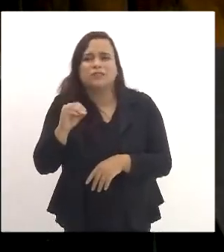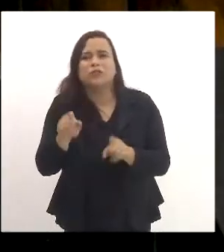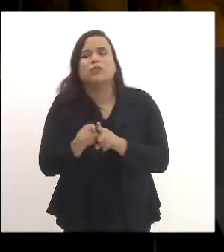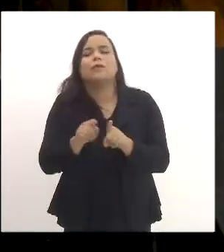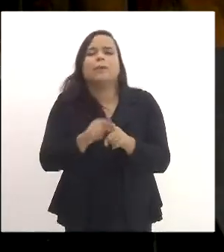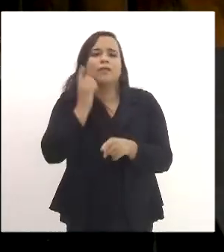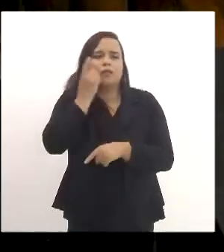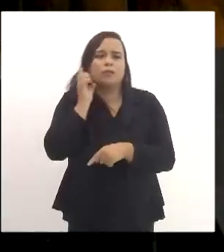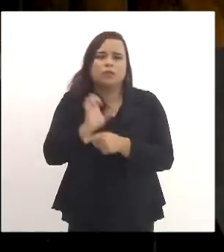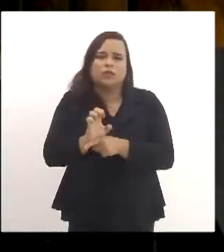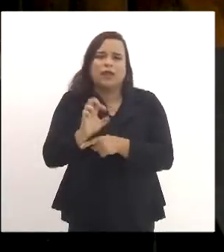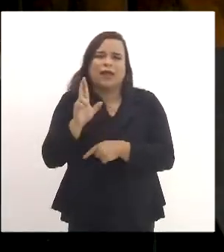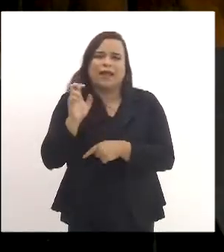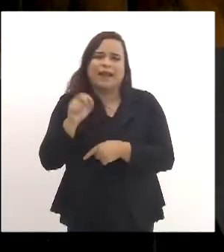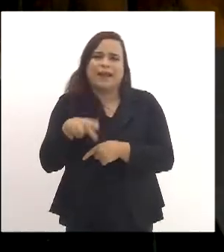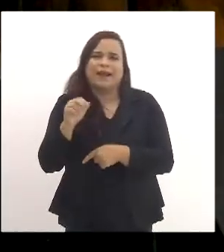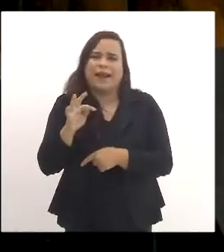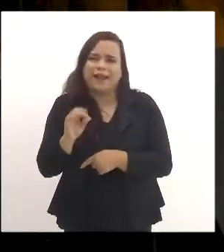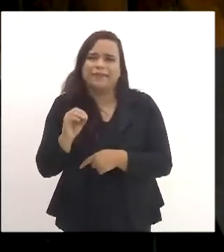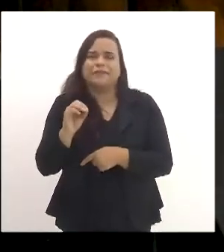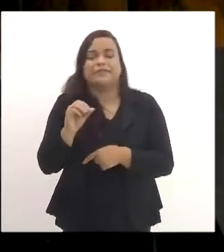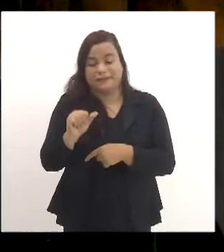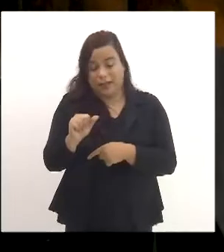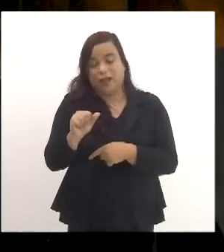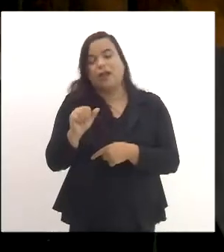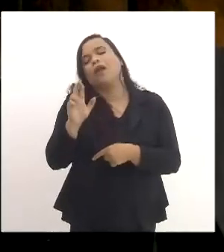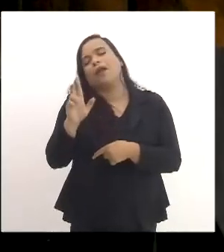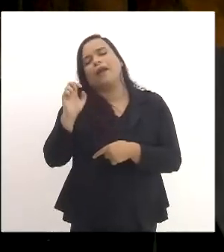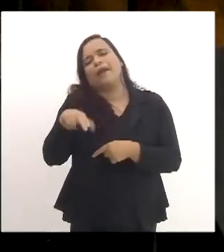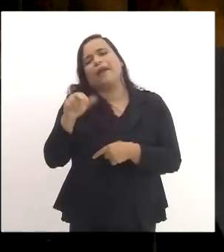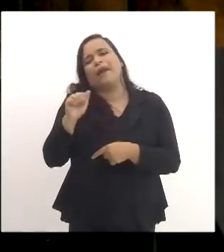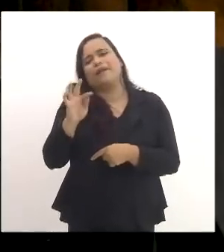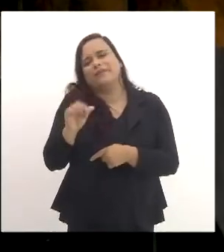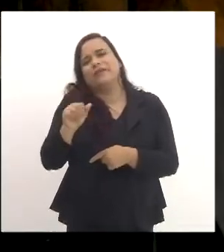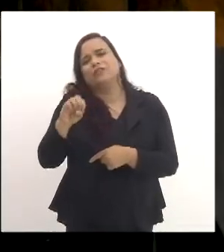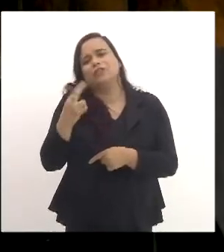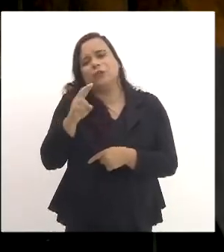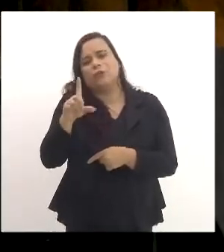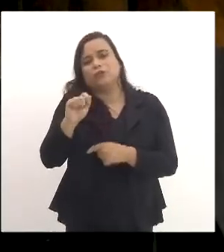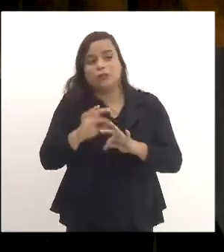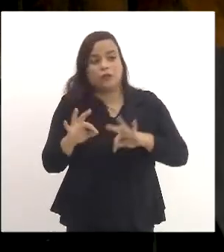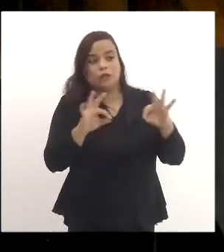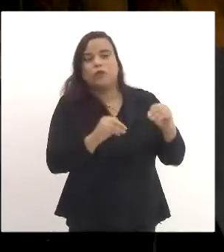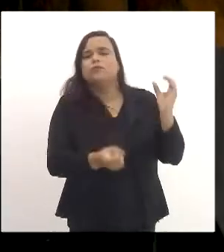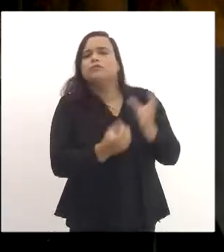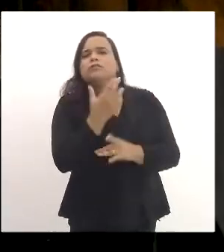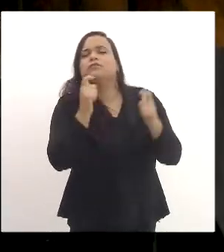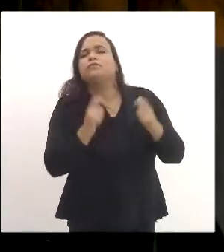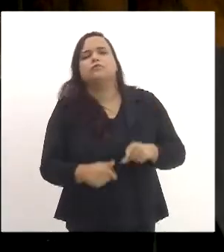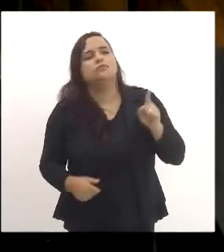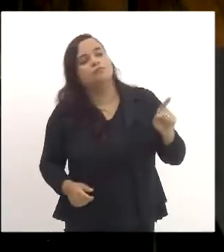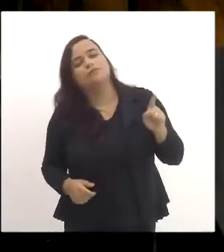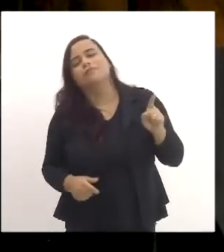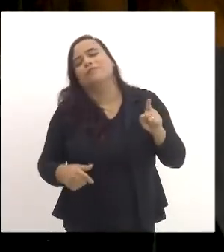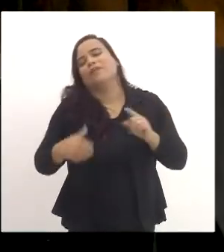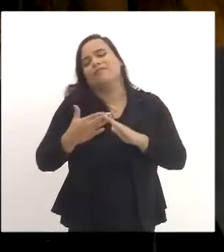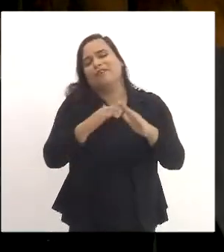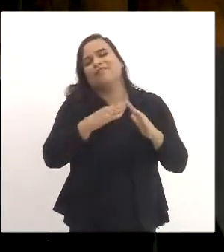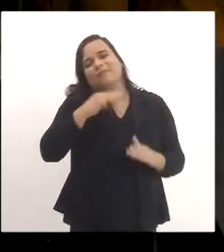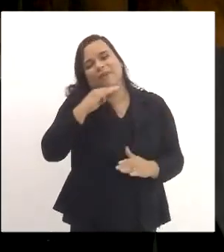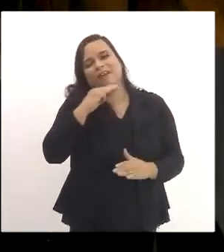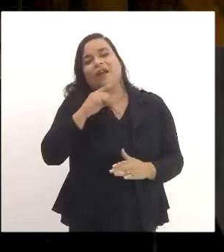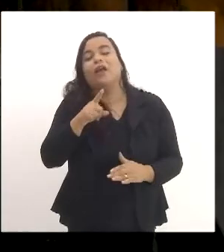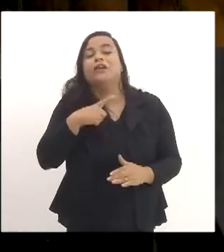estadual Renata Sousa, todas oriundas da favela da Maré e conhecidas mundialmente como representantes do